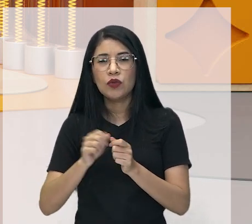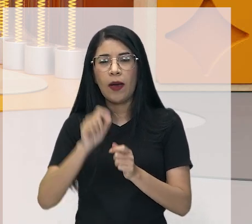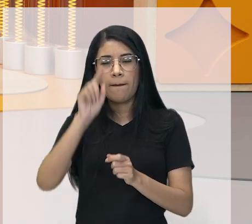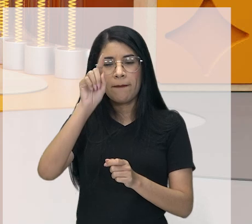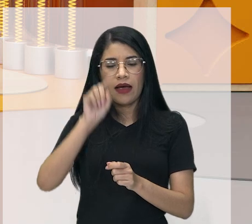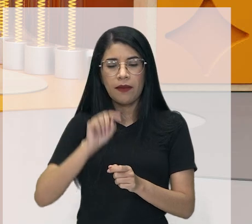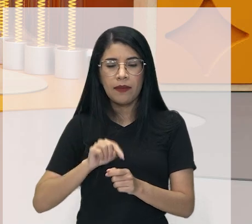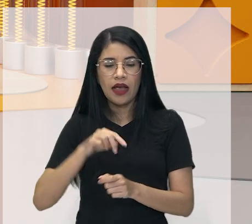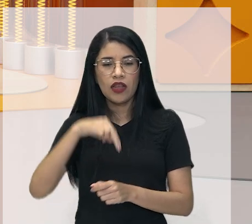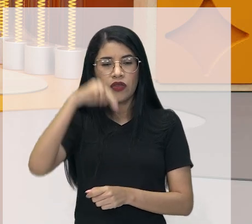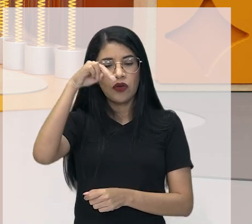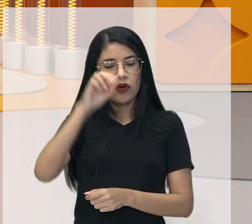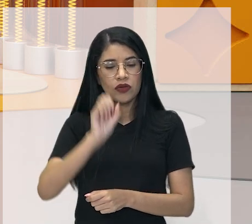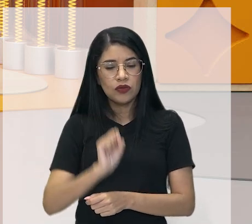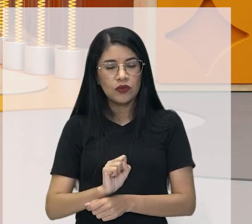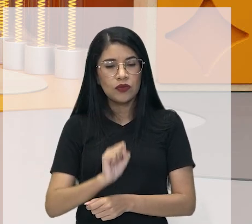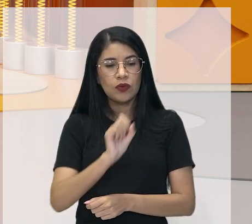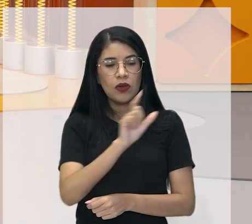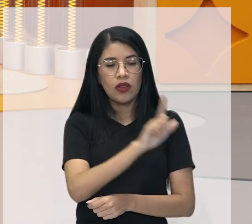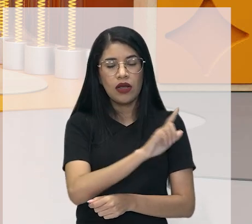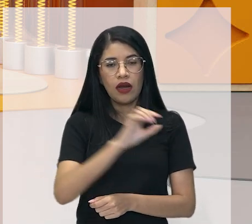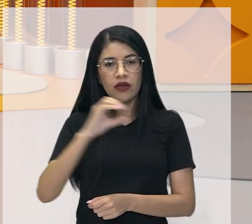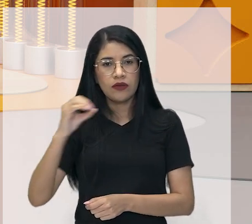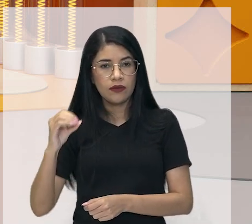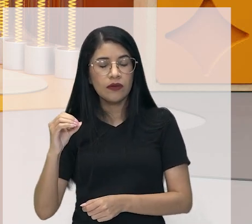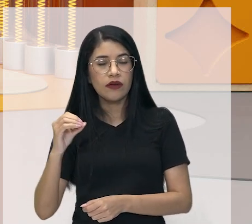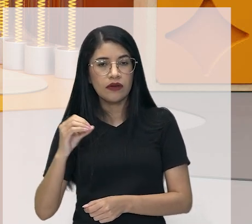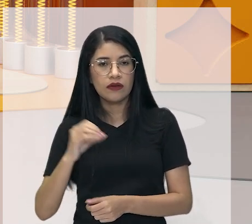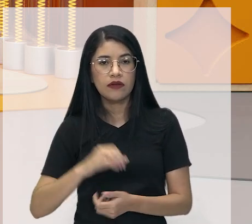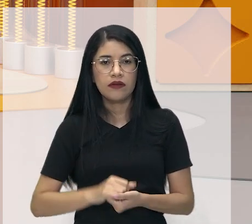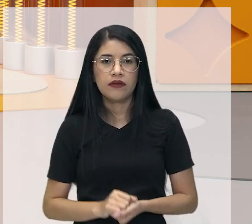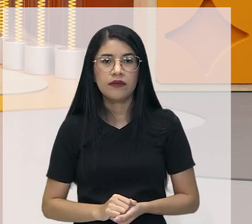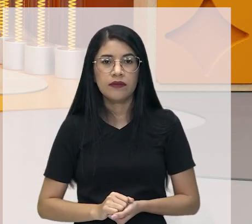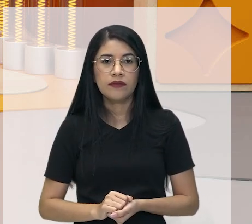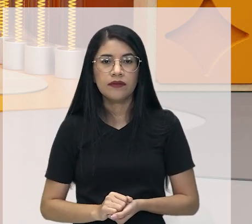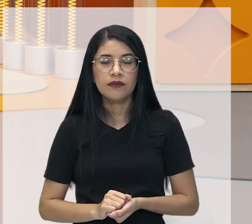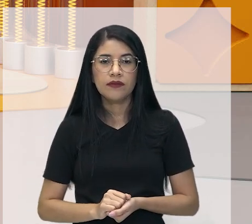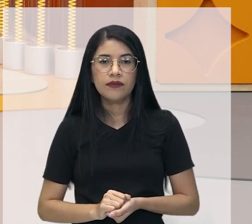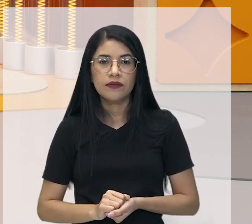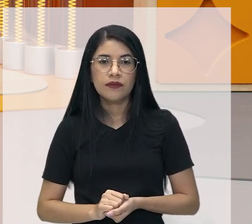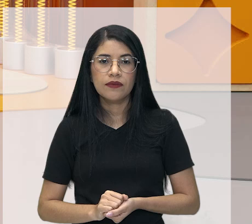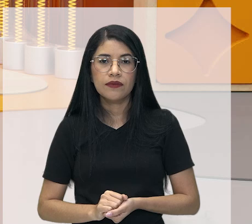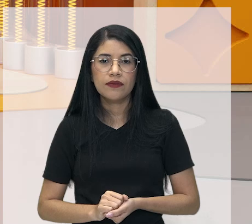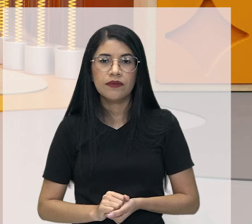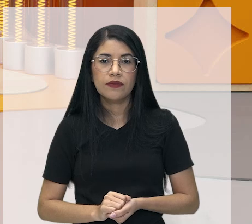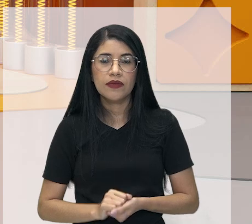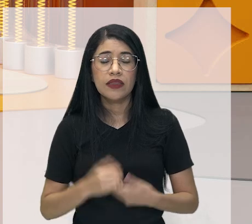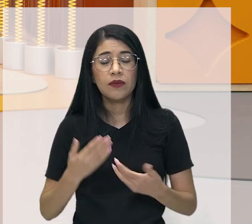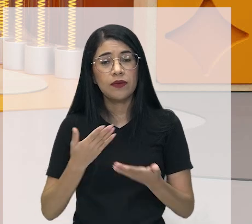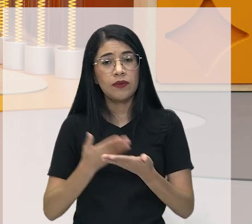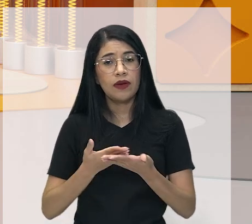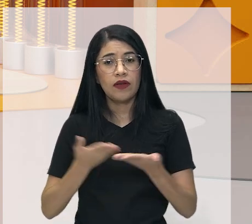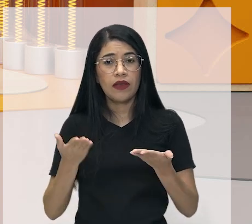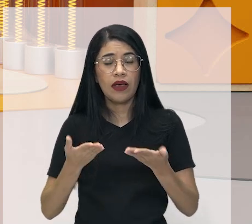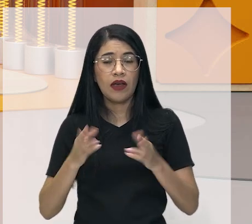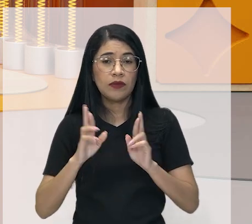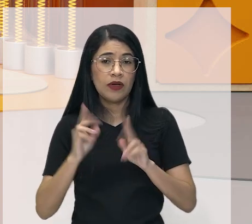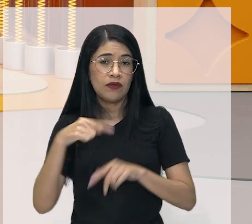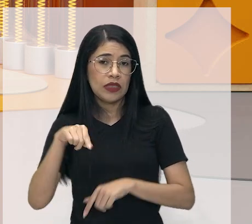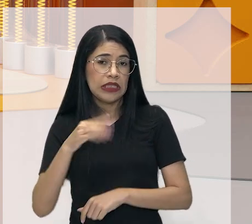mundo, como a gente costuma dizer. Não é isso? Essa foi a nossa aula, eu espero